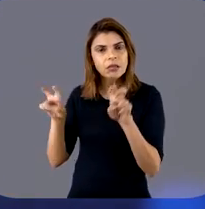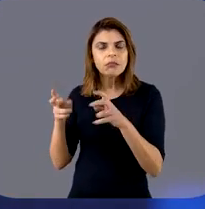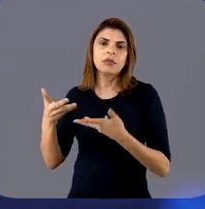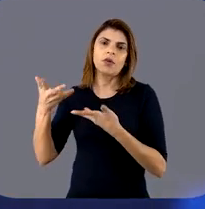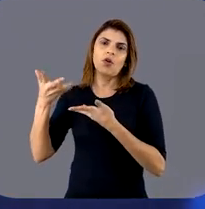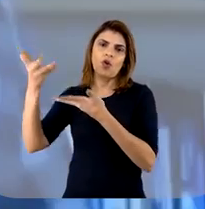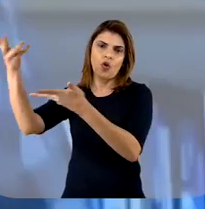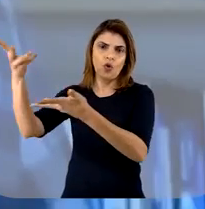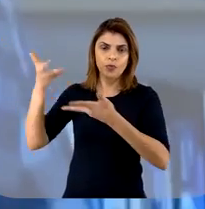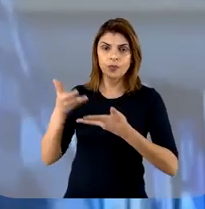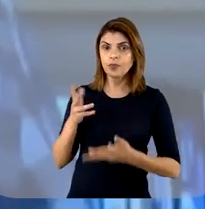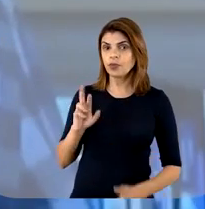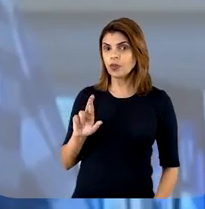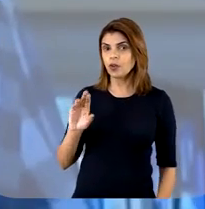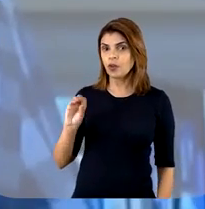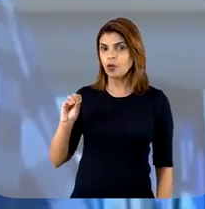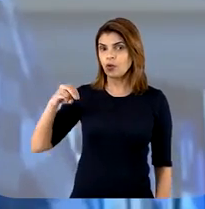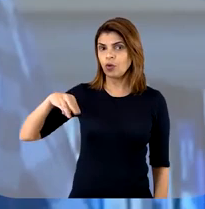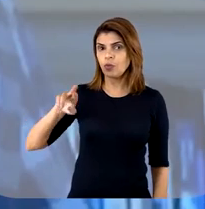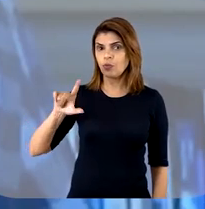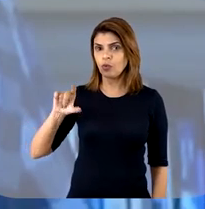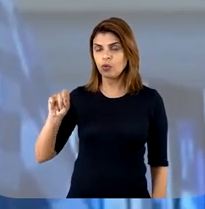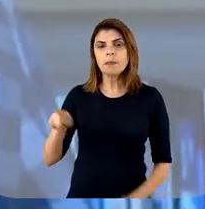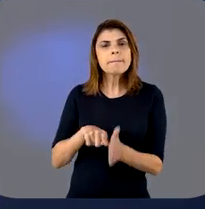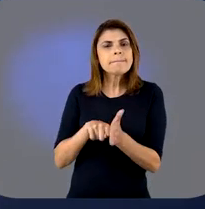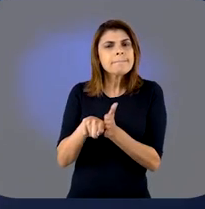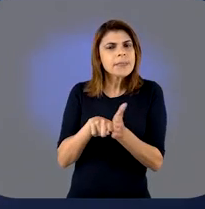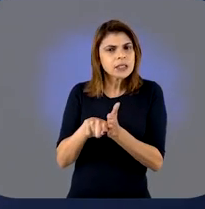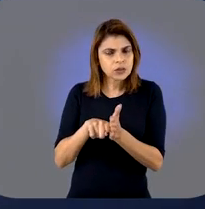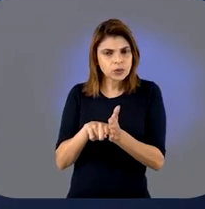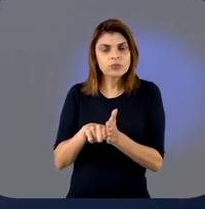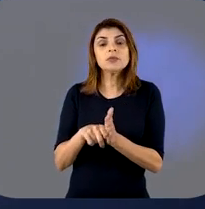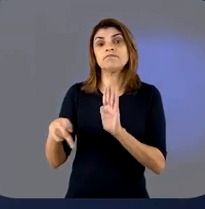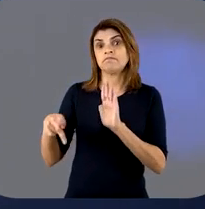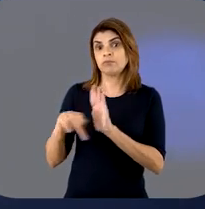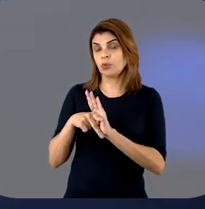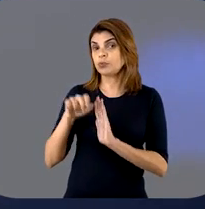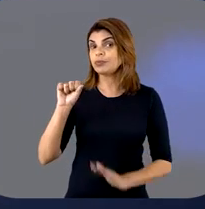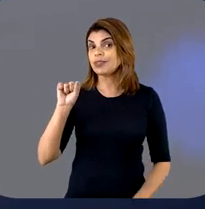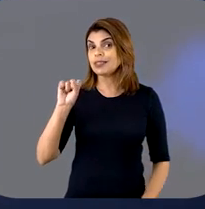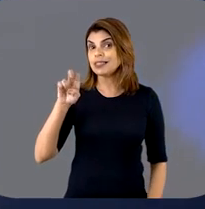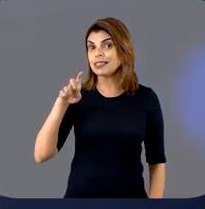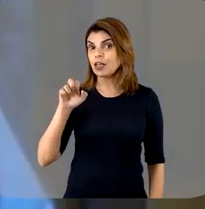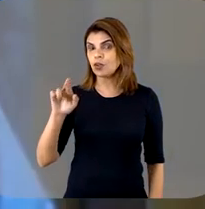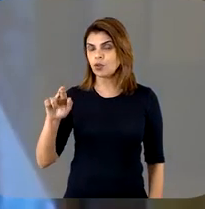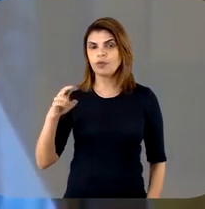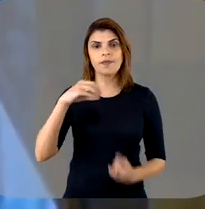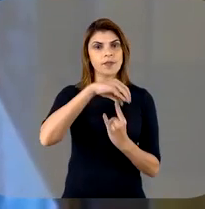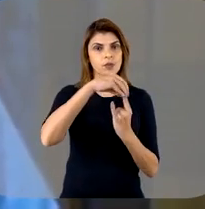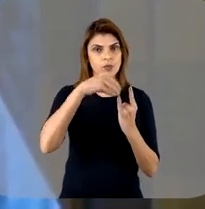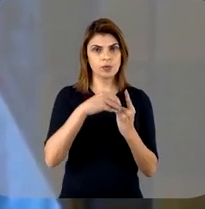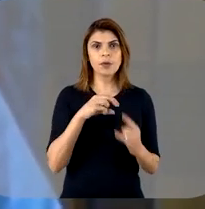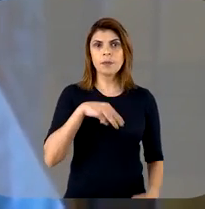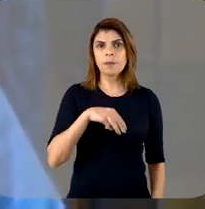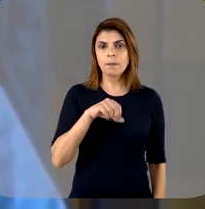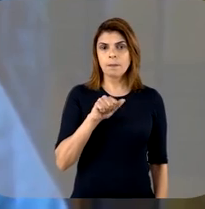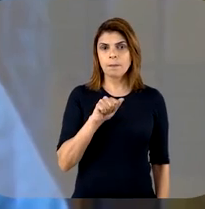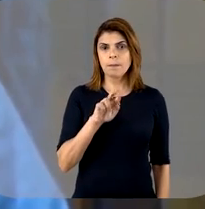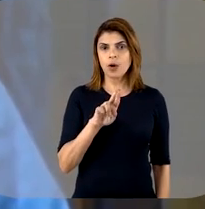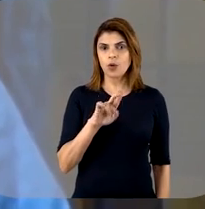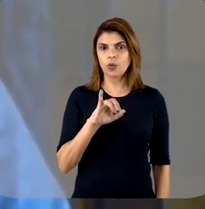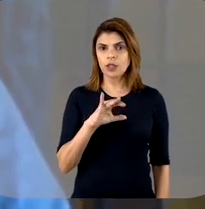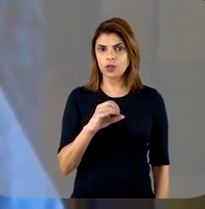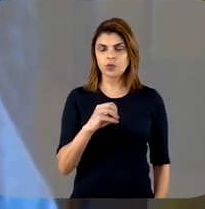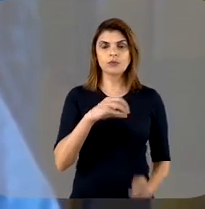convidamos Rômulo Paes de Souza, pesquisador sênior da Fiocruz Minas, Maurício Lima Barreto, pesquisador da